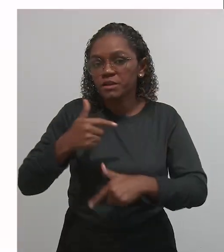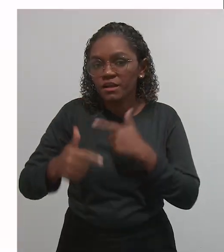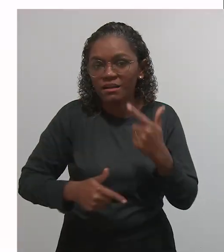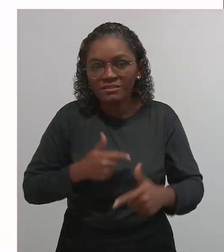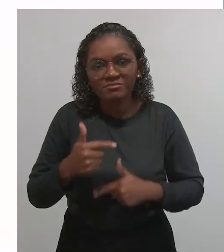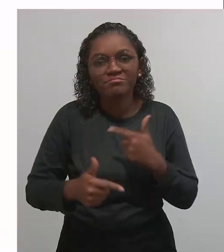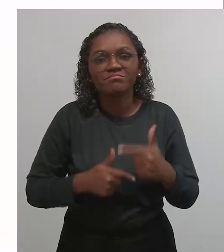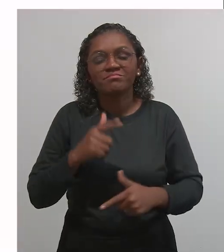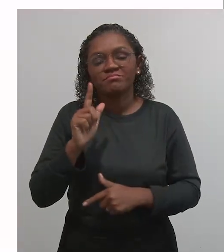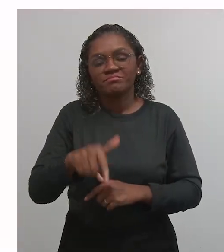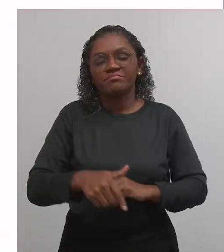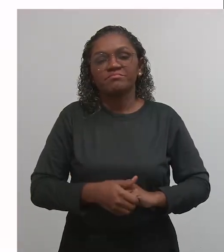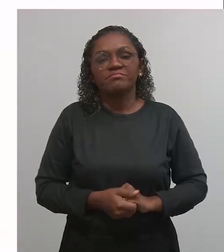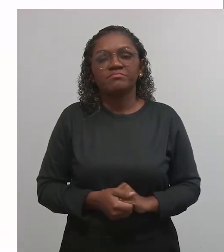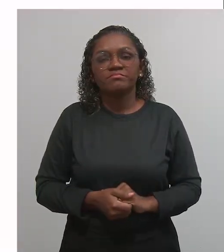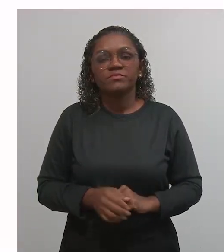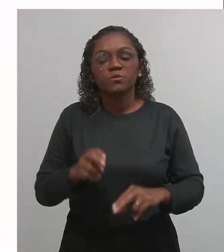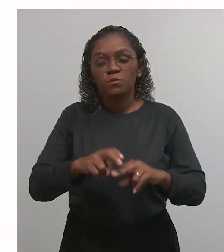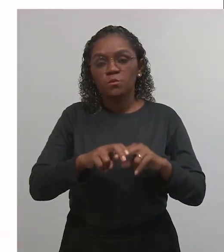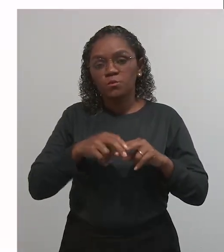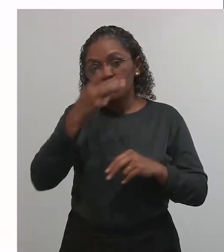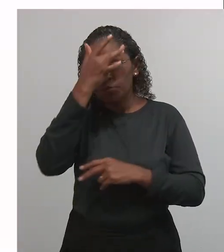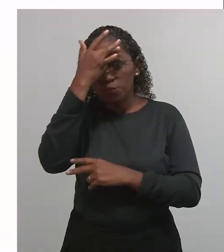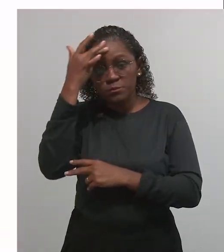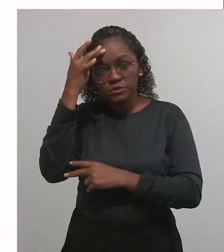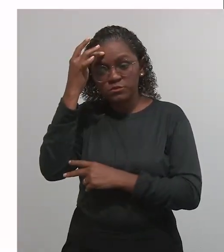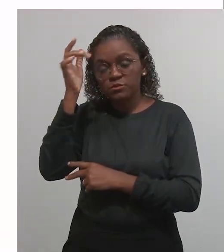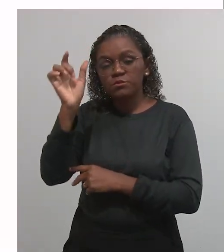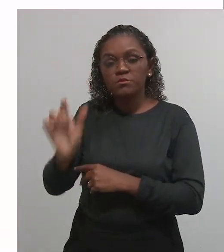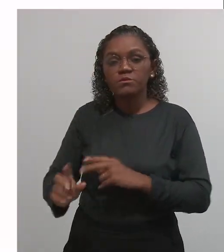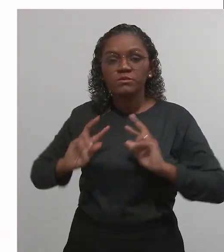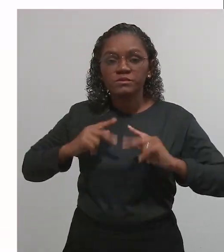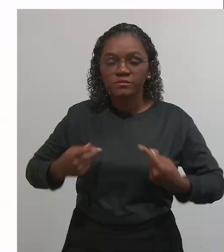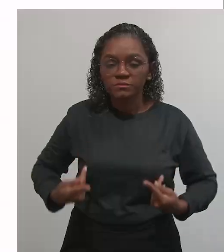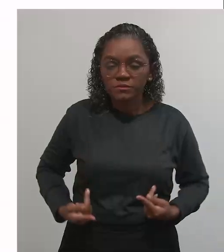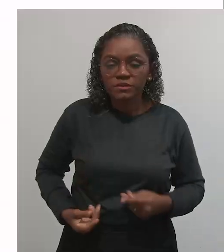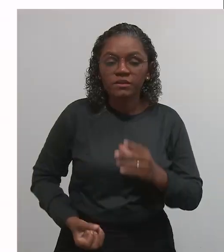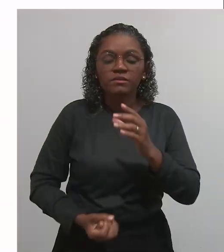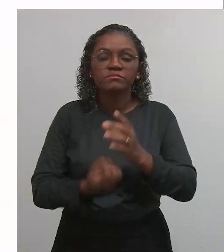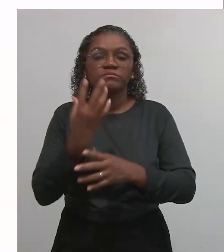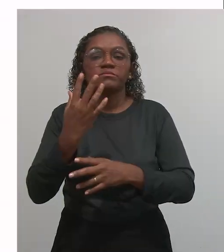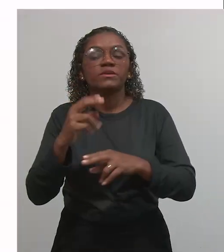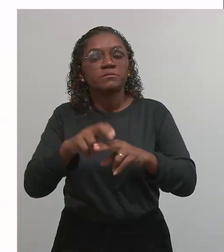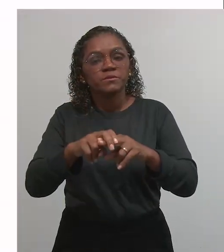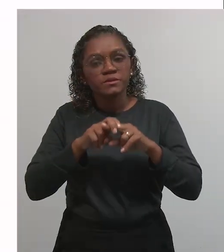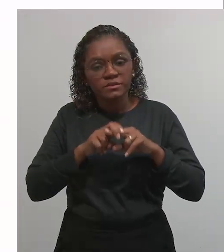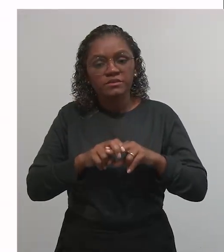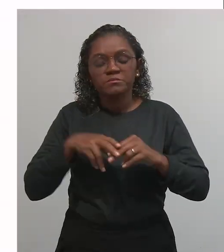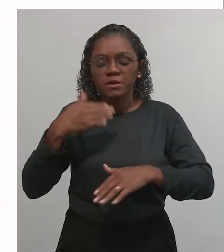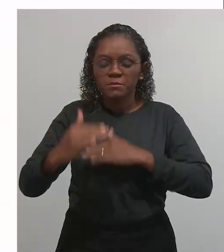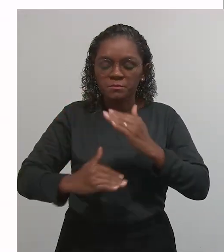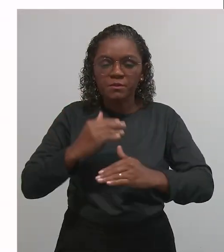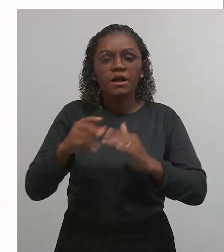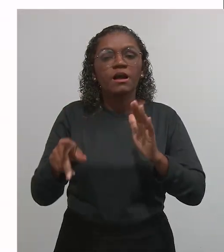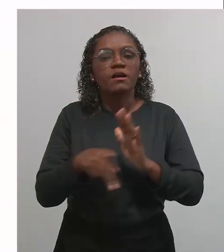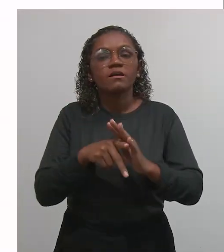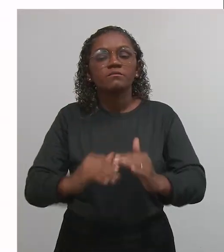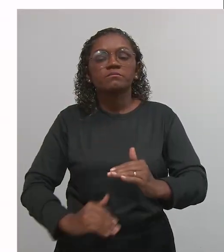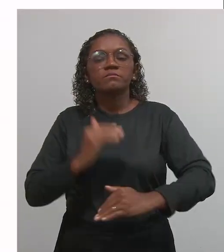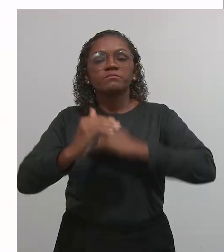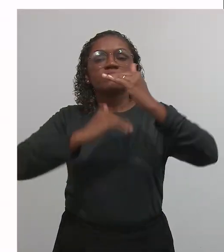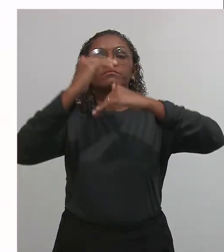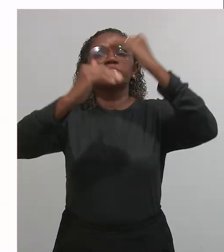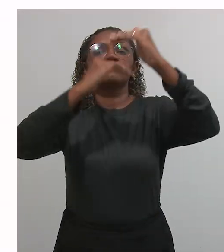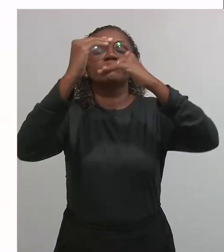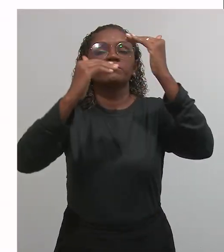Nós criamos o trabalho, né? Então, a partir do trabalho, a gente desenvolve e acumula os conhecimentos. E aí, com isso,